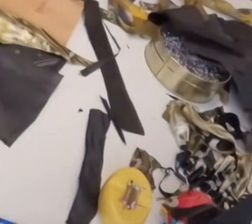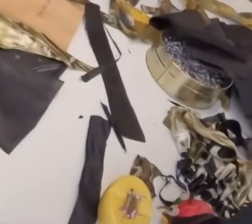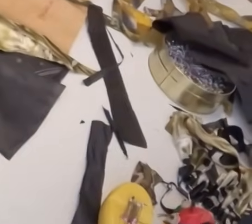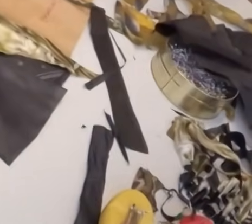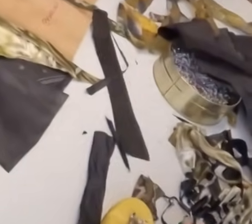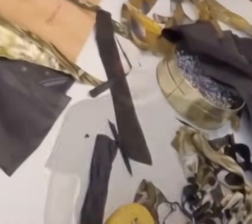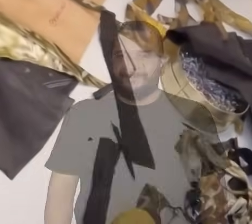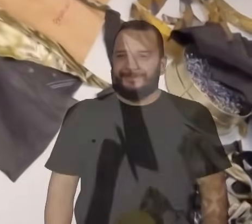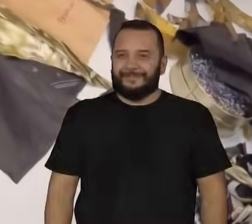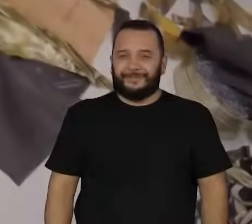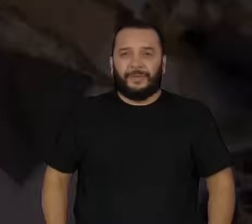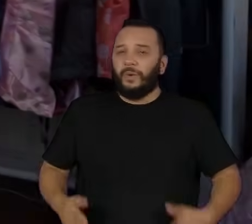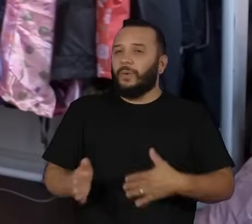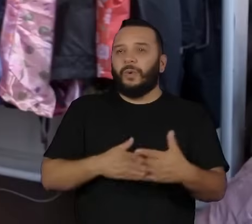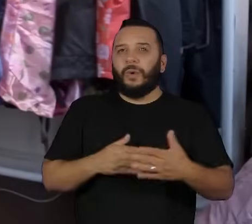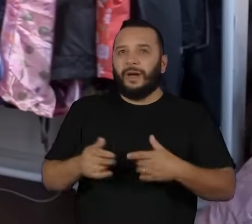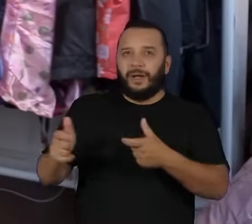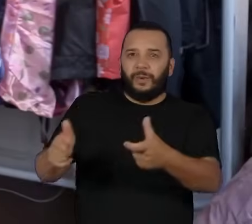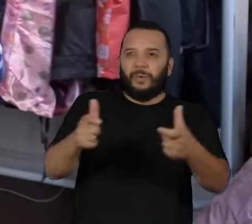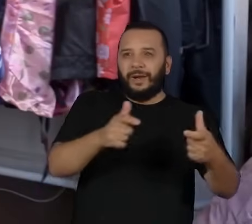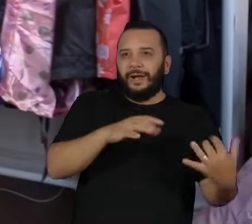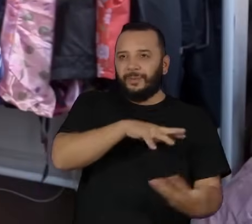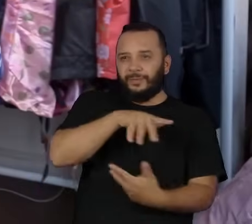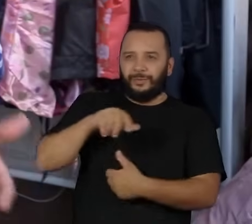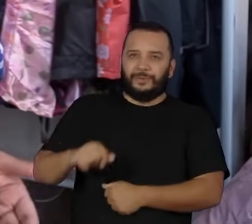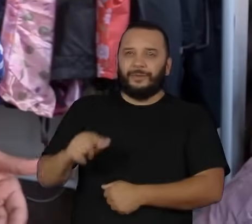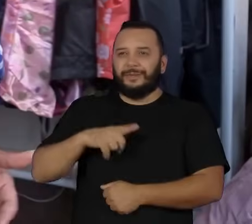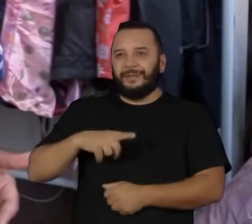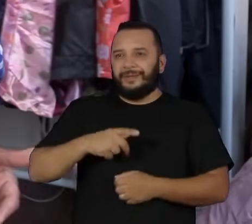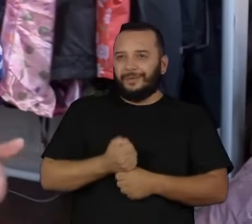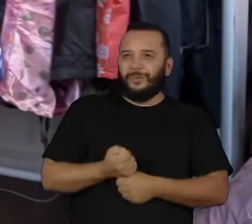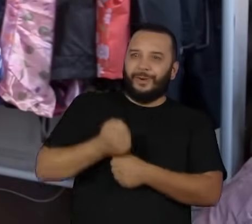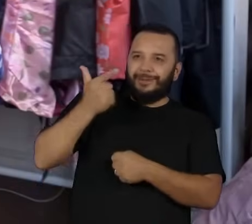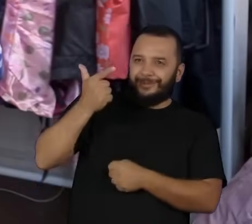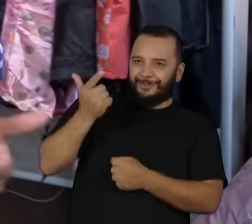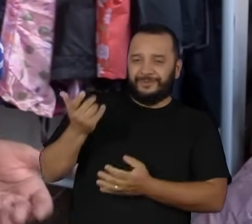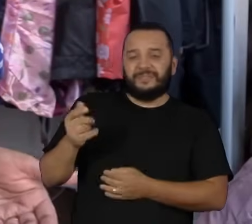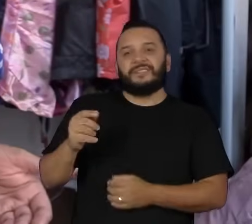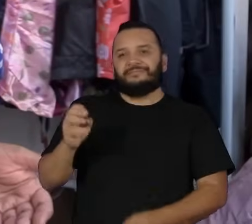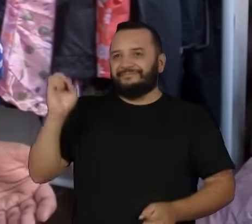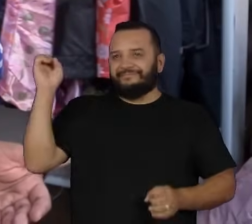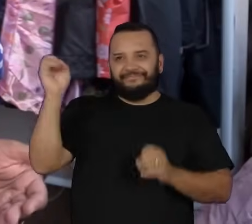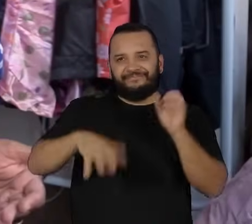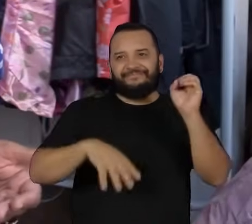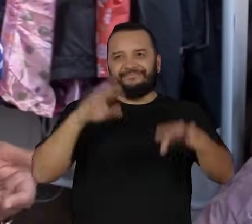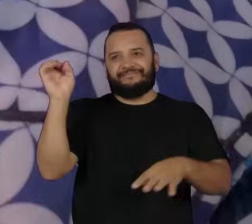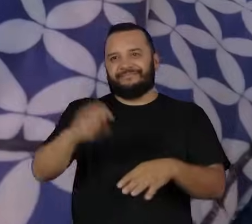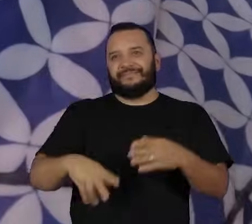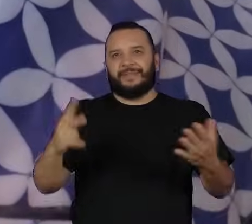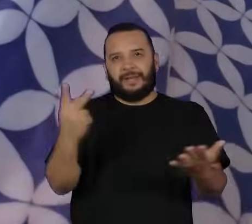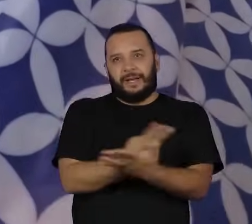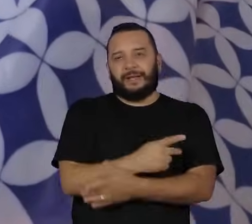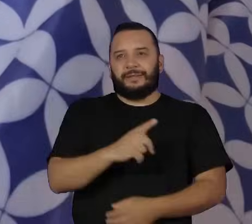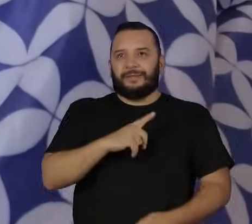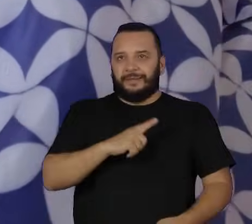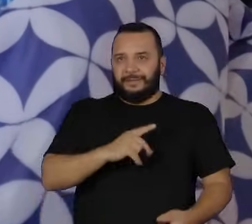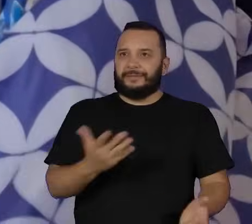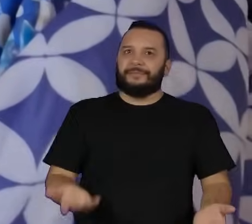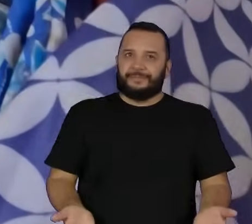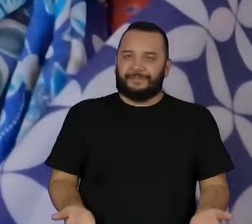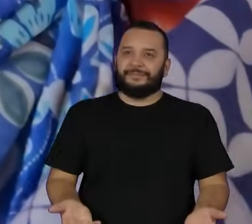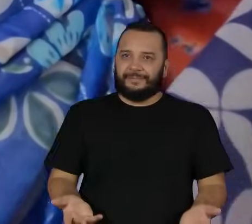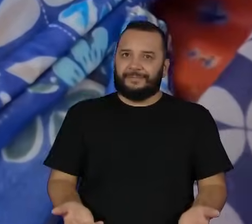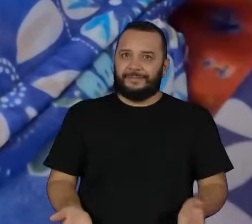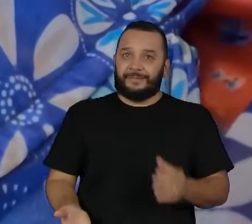Porque em qualquer lugar do mundo, os guarda-chuvas, né, eles são descartados de forma irregular, né? E